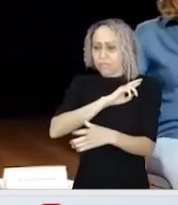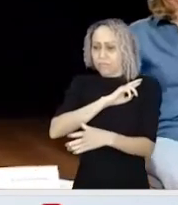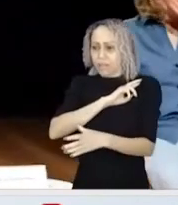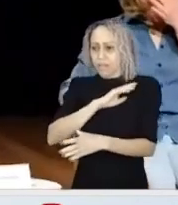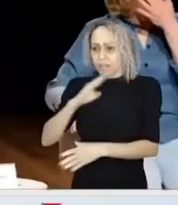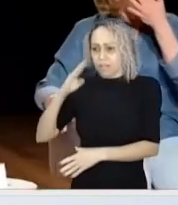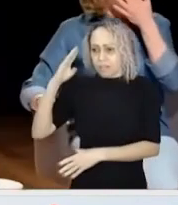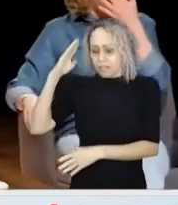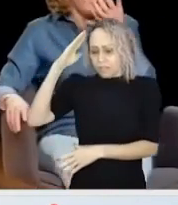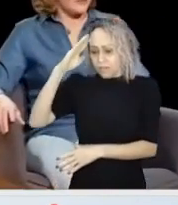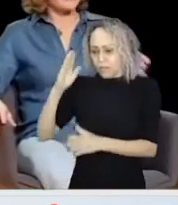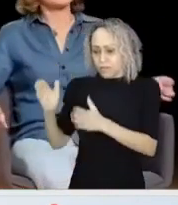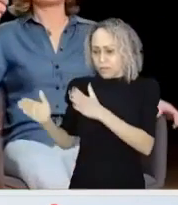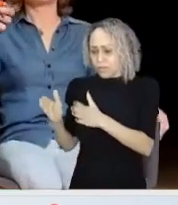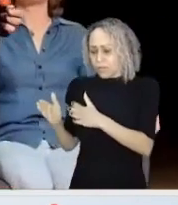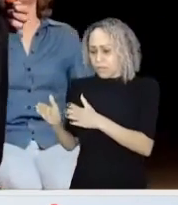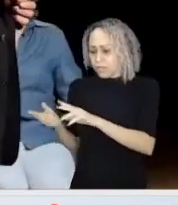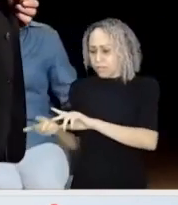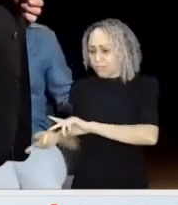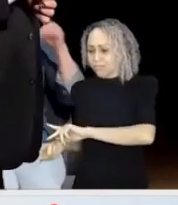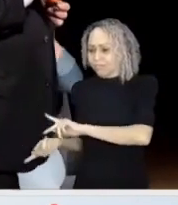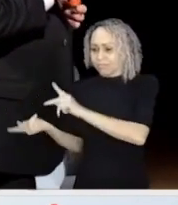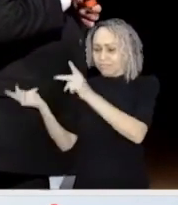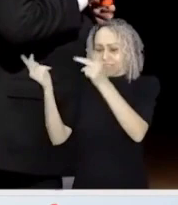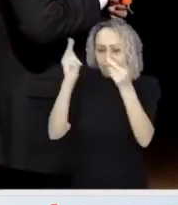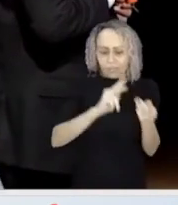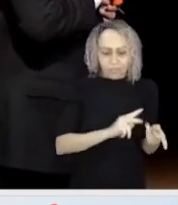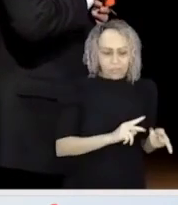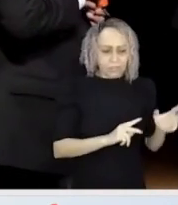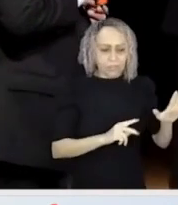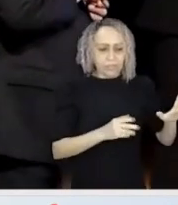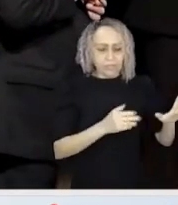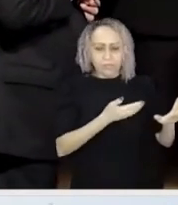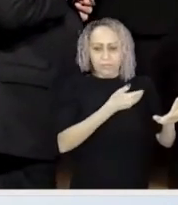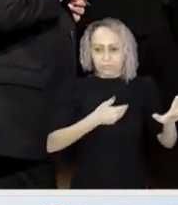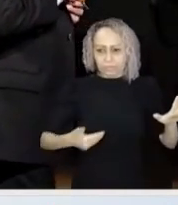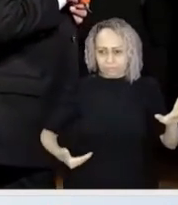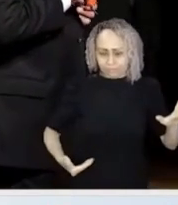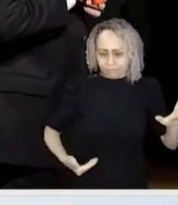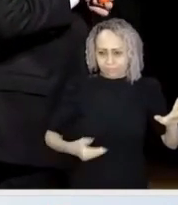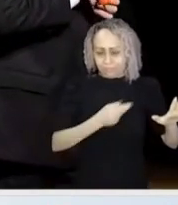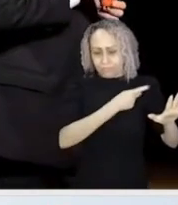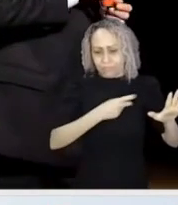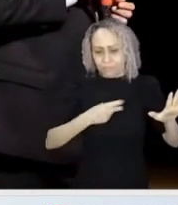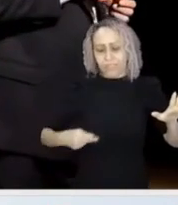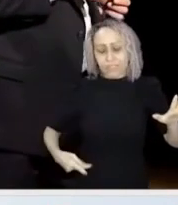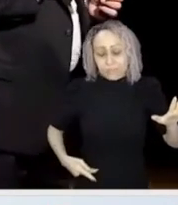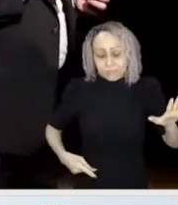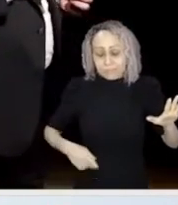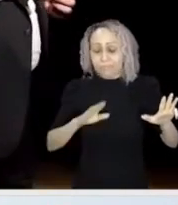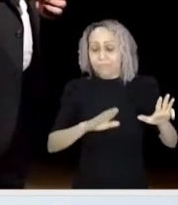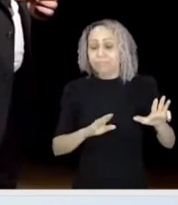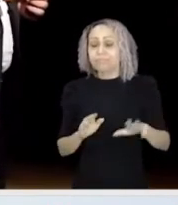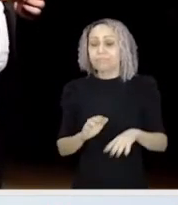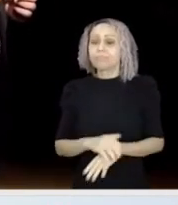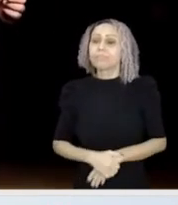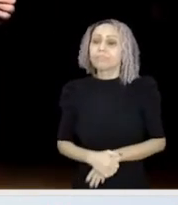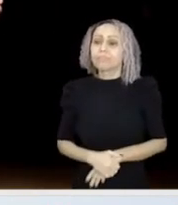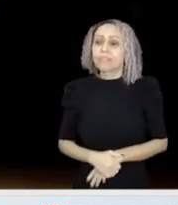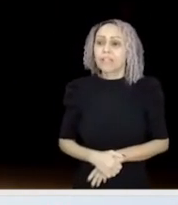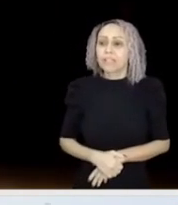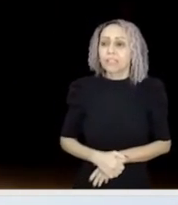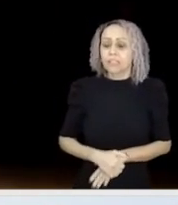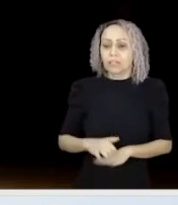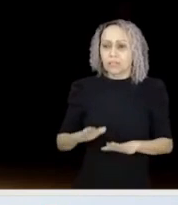Henrique Meirelles. Esse Né? Será que a mesma história vai se repetir? Porque o Henrique Chateado. Meirelles, ex-presidente do Banco Central dos antigos